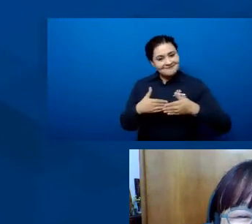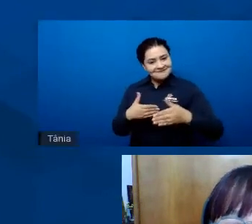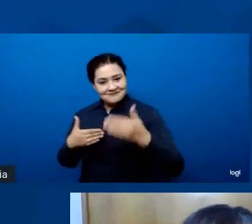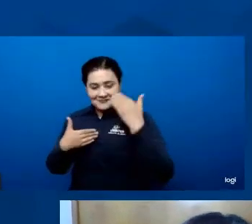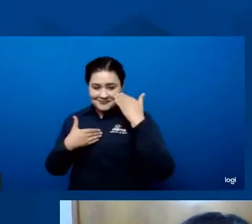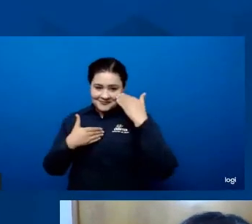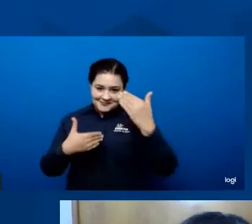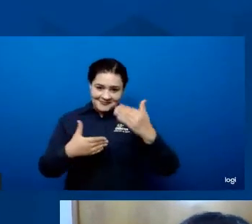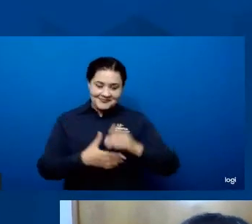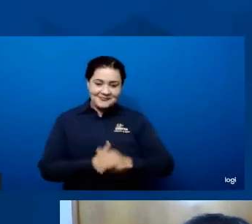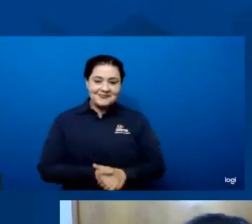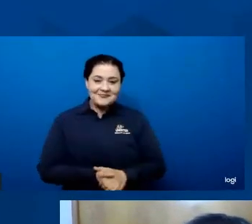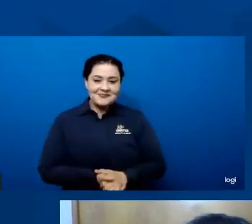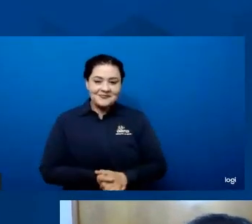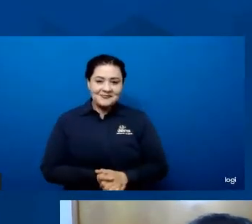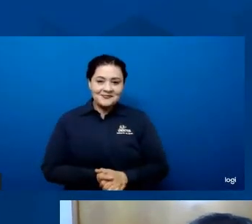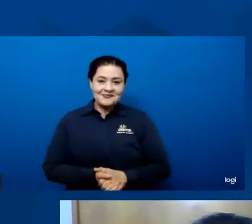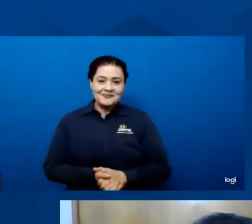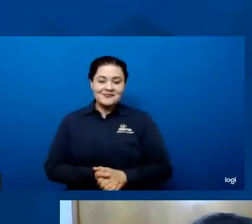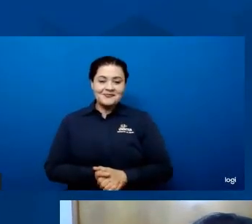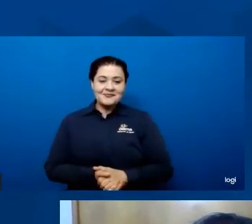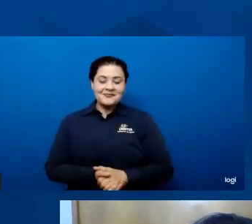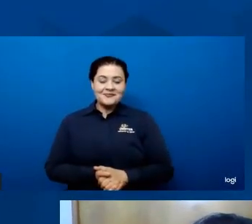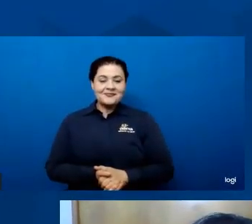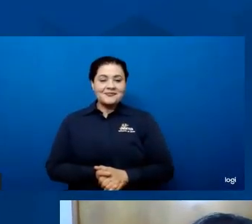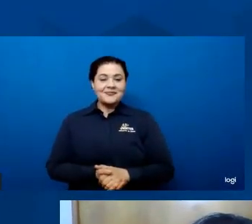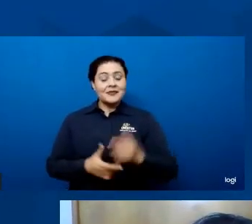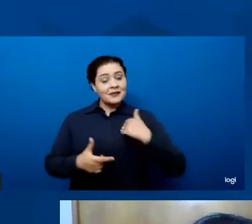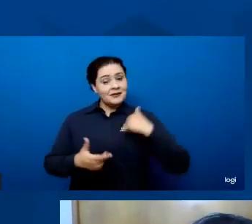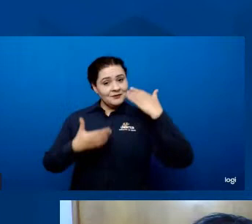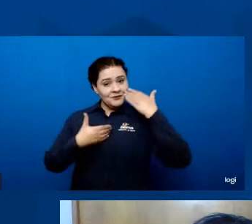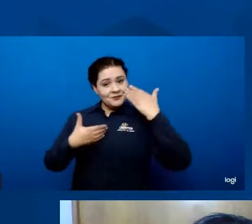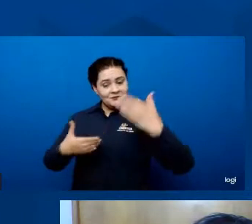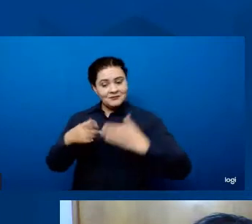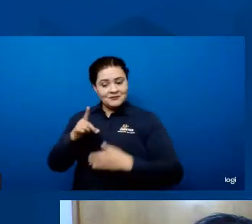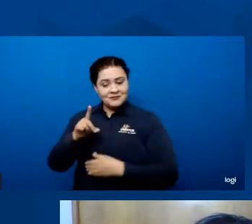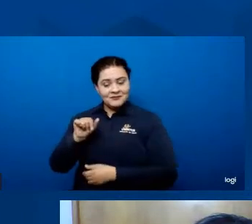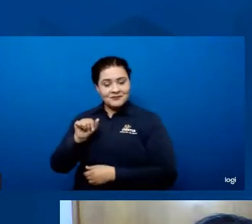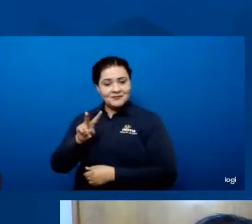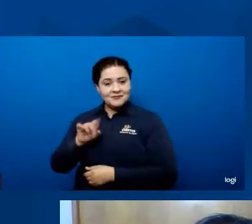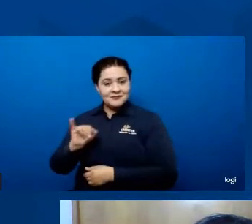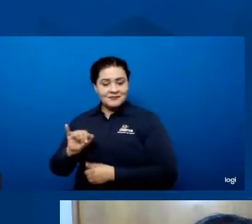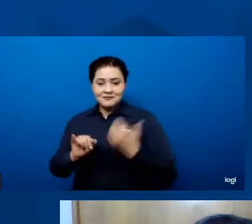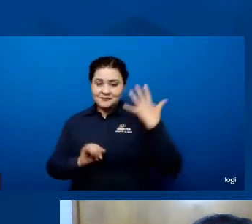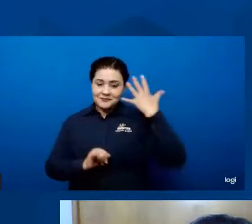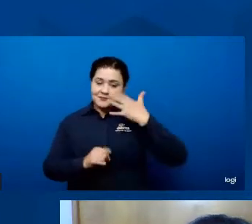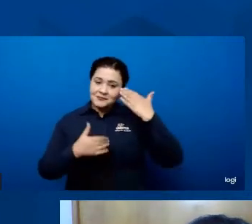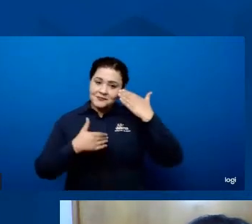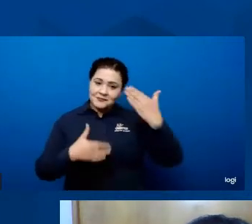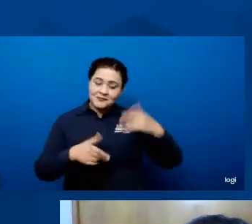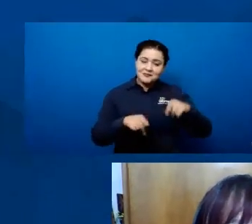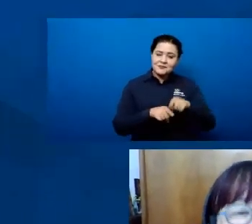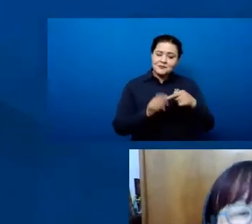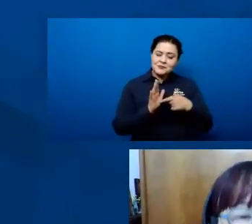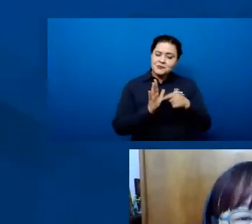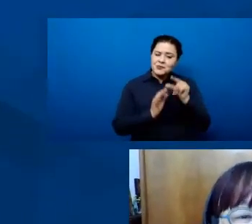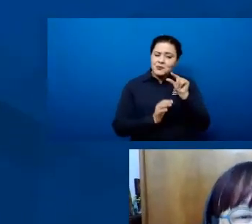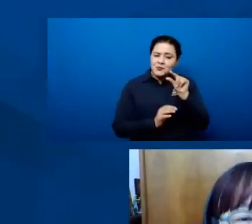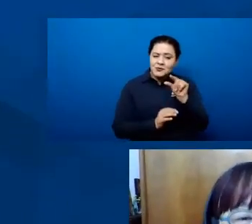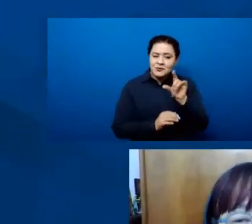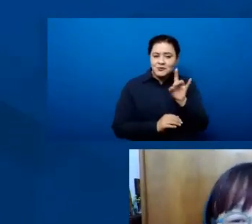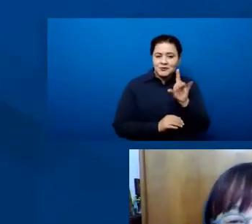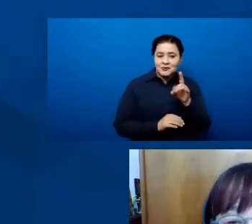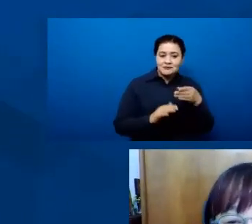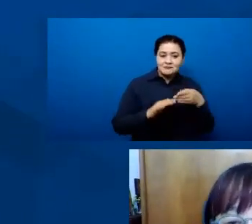obrigada. Eu agradeço todo o trabalho que vocês tiveram aí. Eu mostrei um pouquinho, né, eu não quis